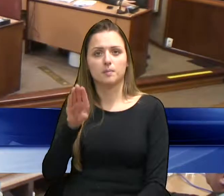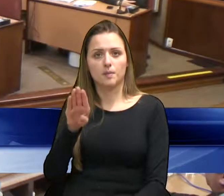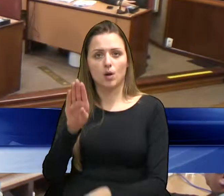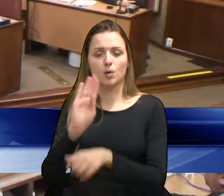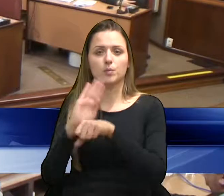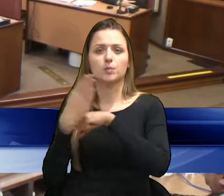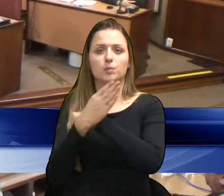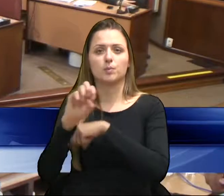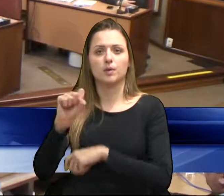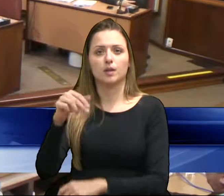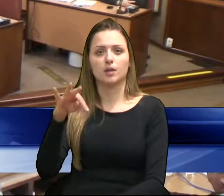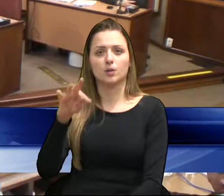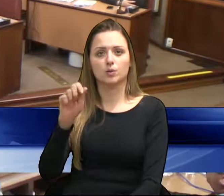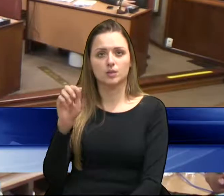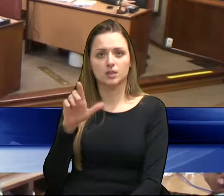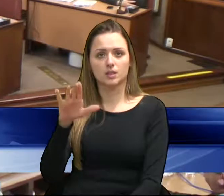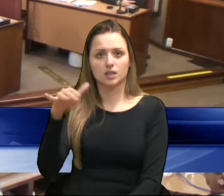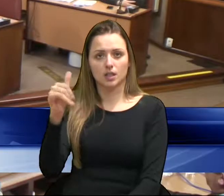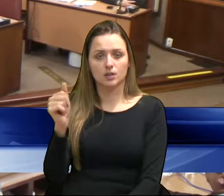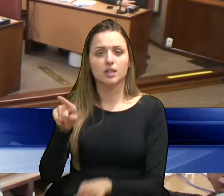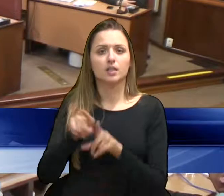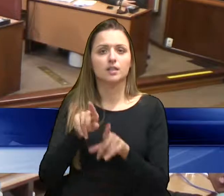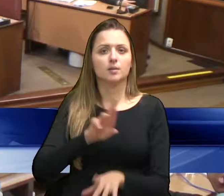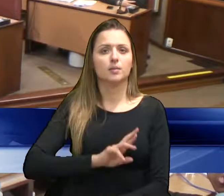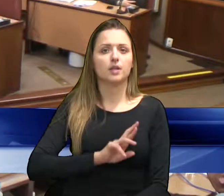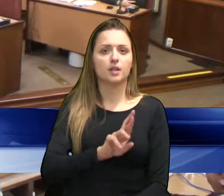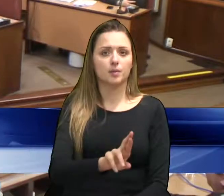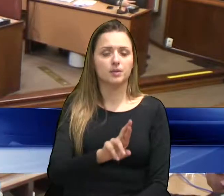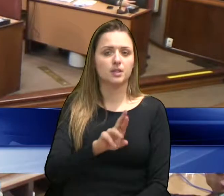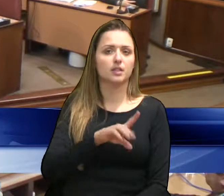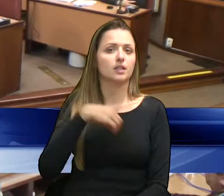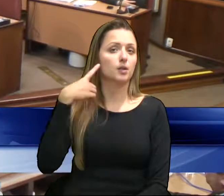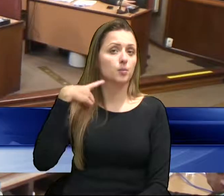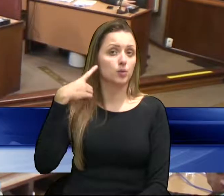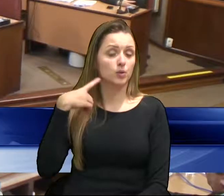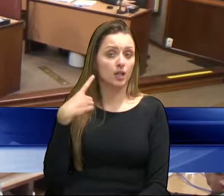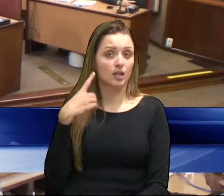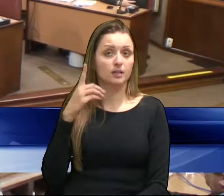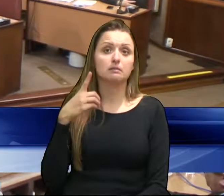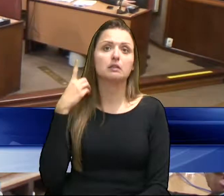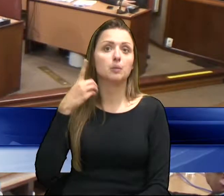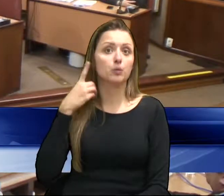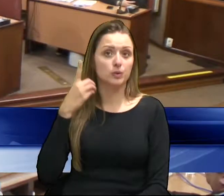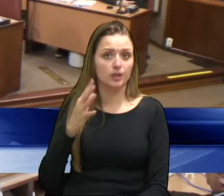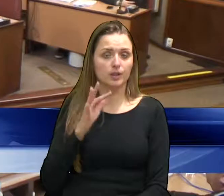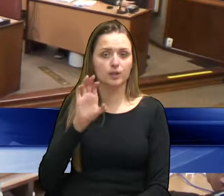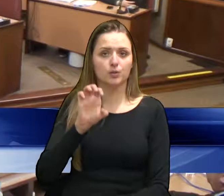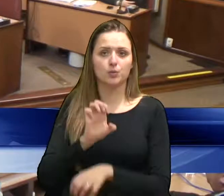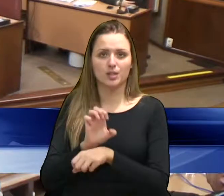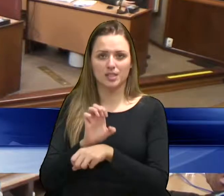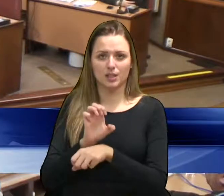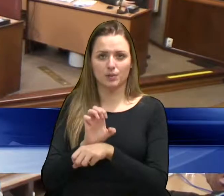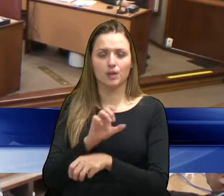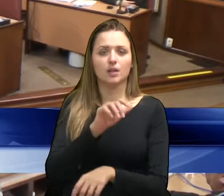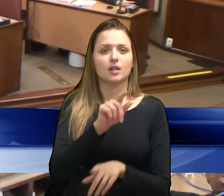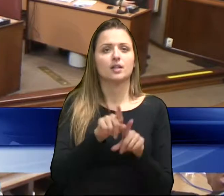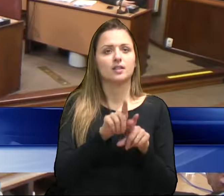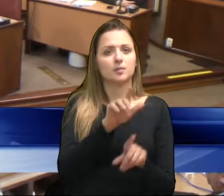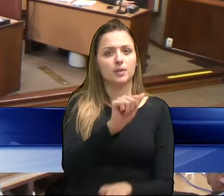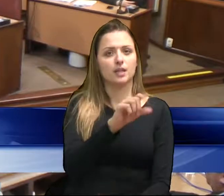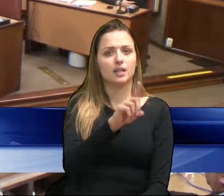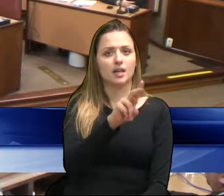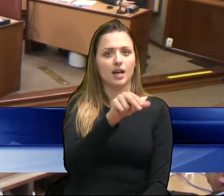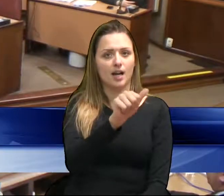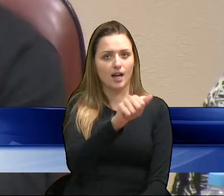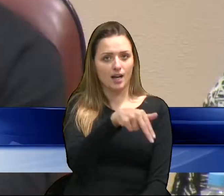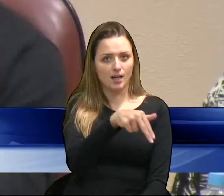ato representa o deputado estadual Elton Weber. Também temos Adam Reck representando aqui o